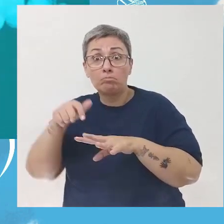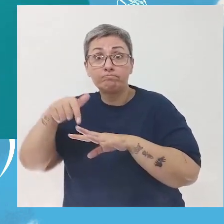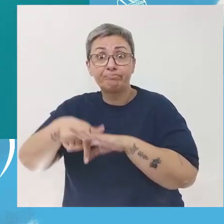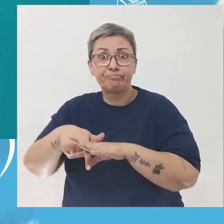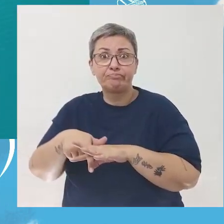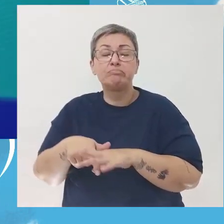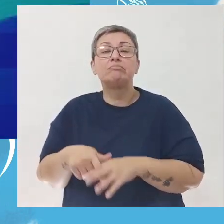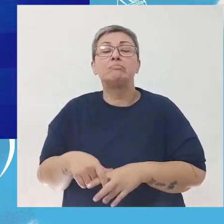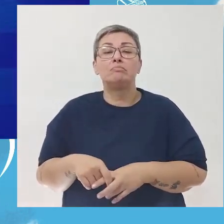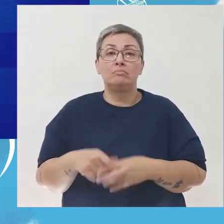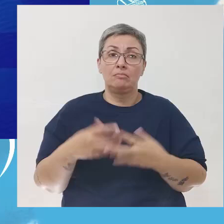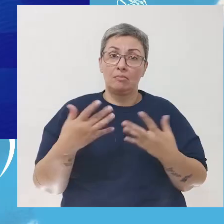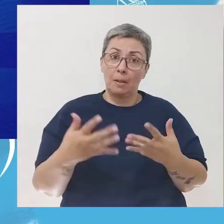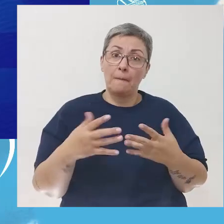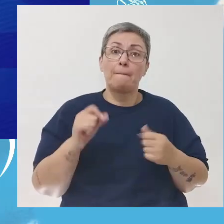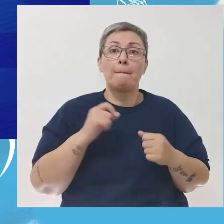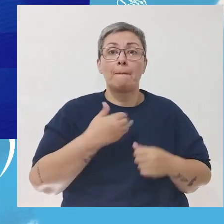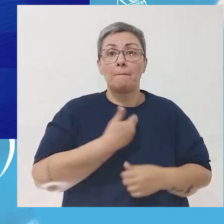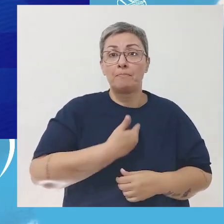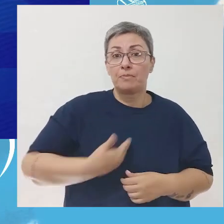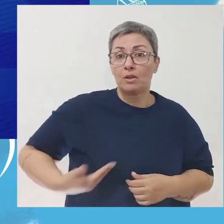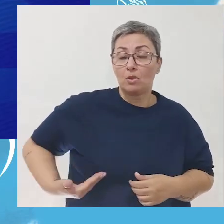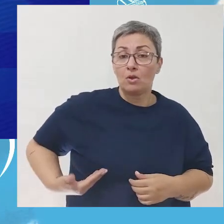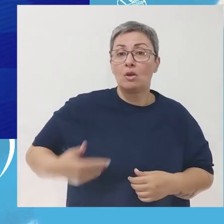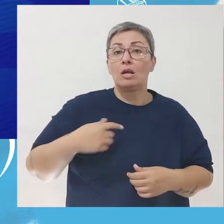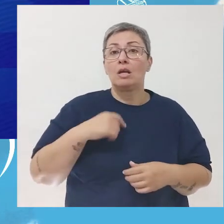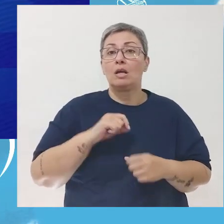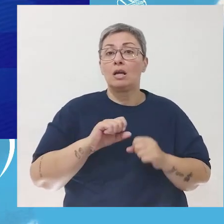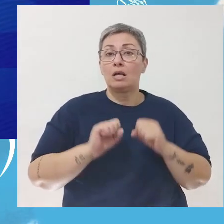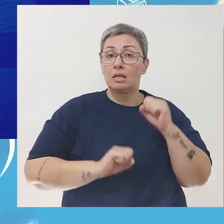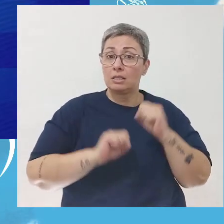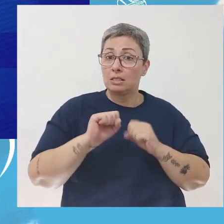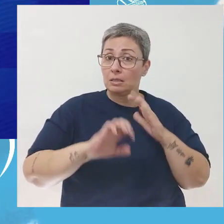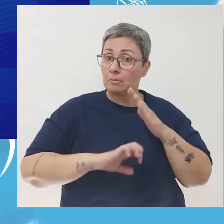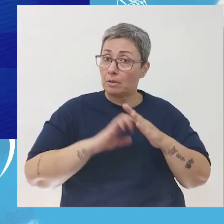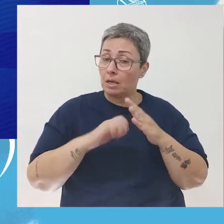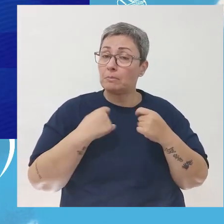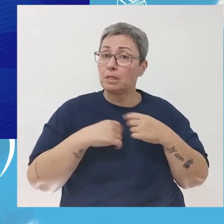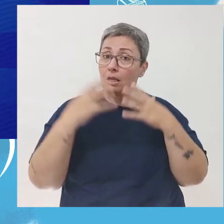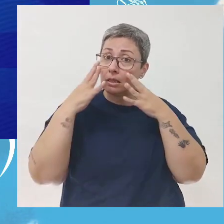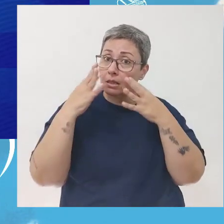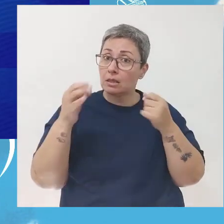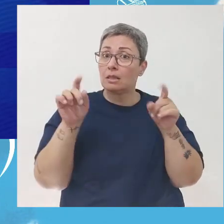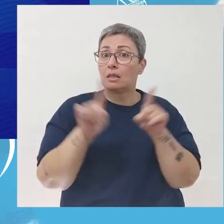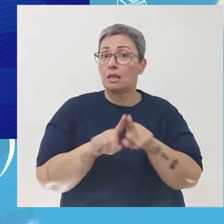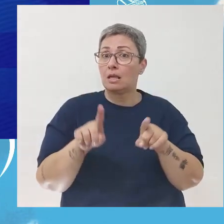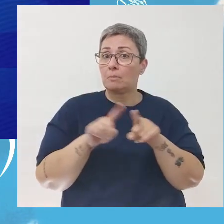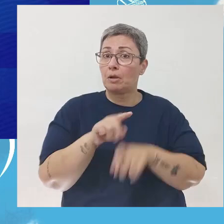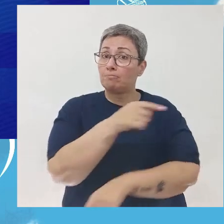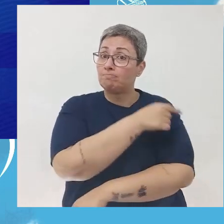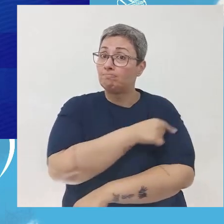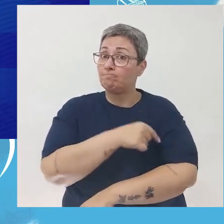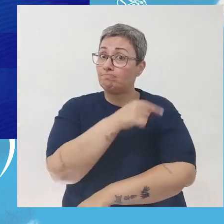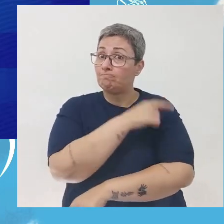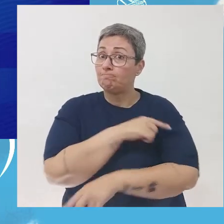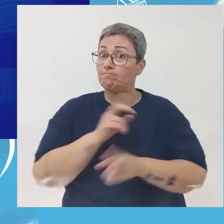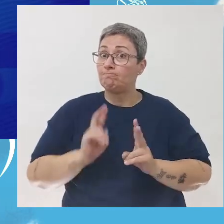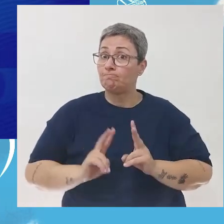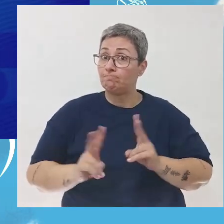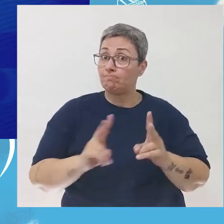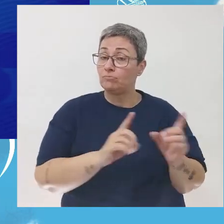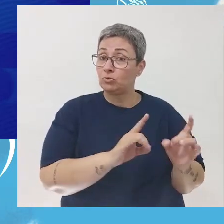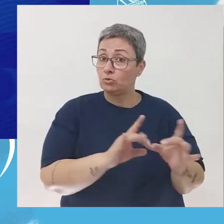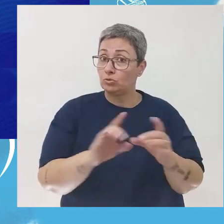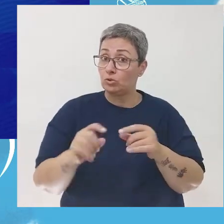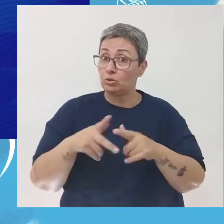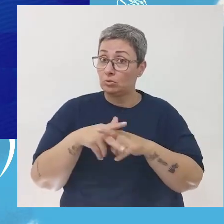possíveis vazamentos. O poder público e as empresas de abastecimento também devem ficar atentos para fiscalizar, manter em dia